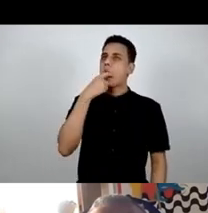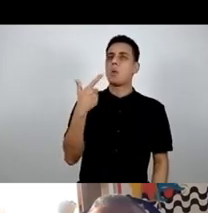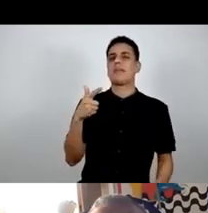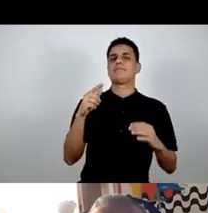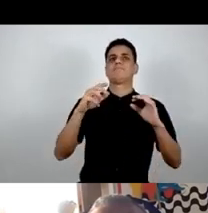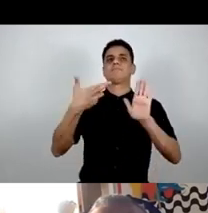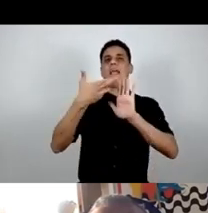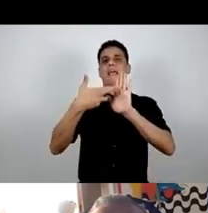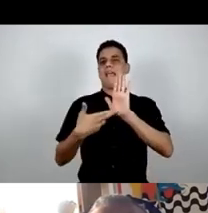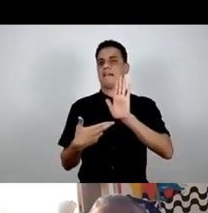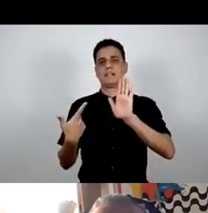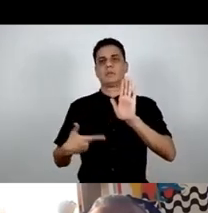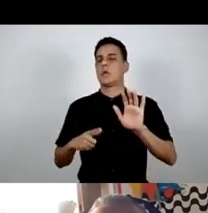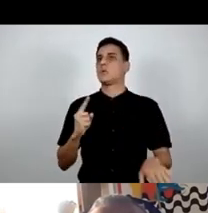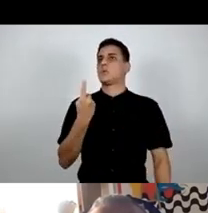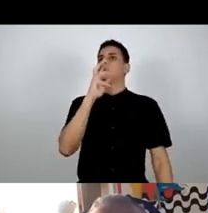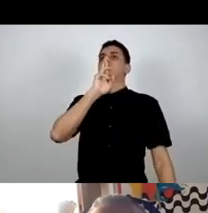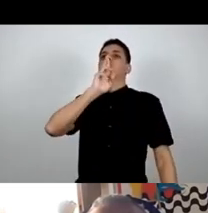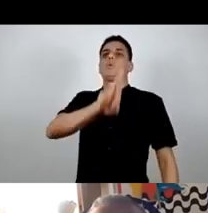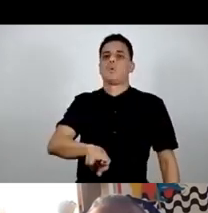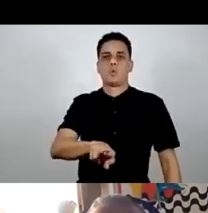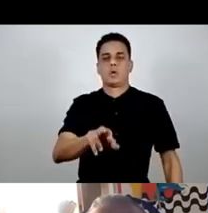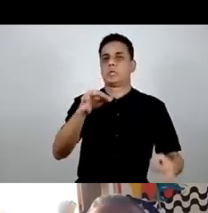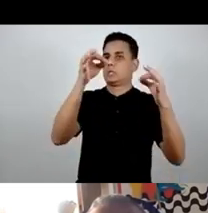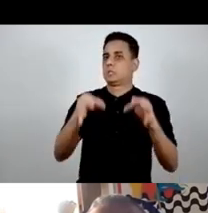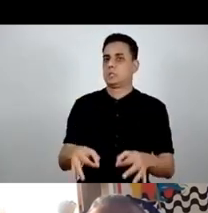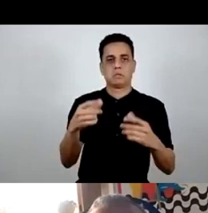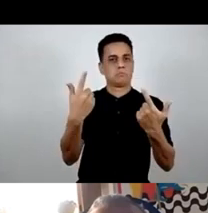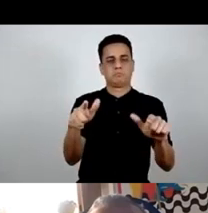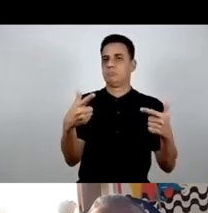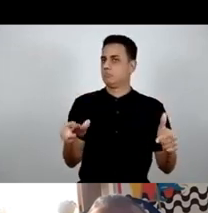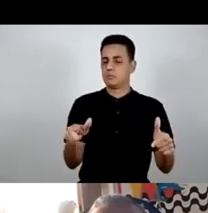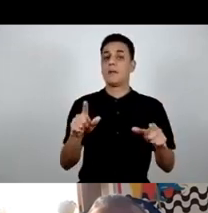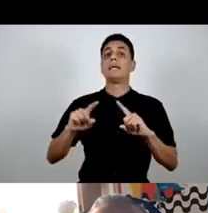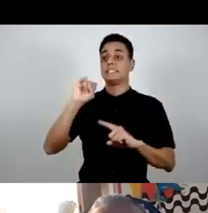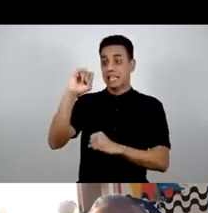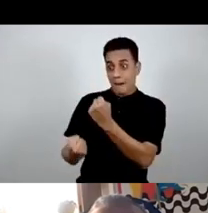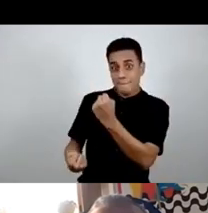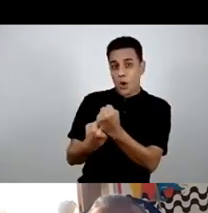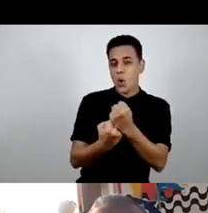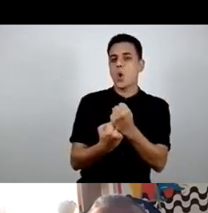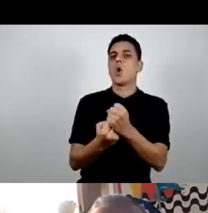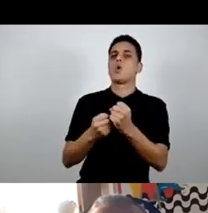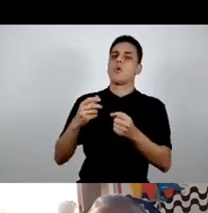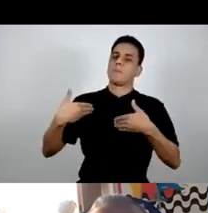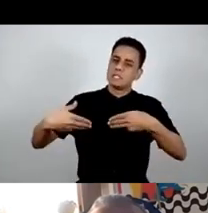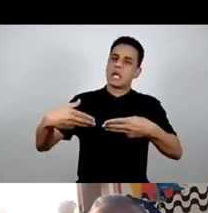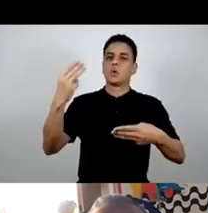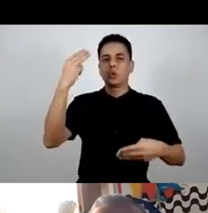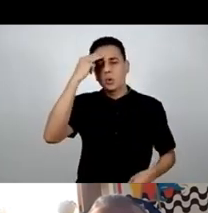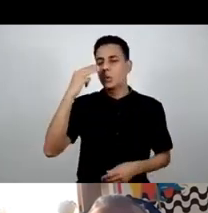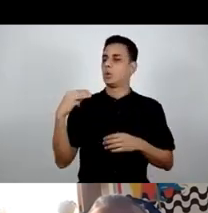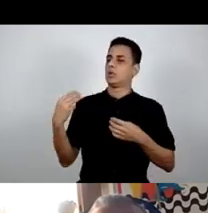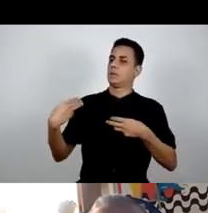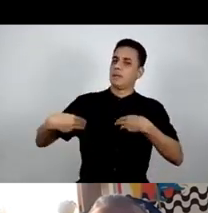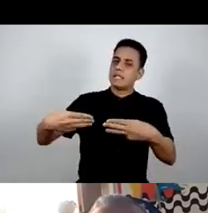dando liberdade aos atores com algum suporte governamental, Ministério das Relações Exteriores, Ministério da Cultura, pode ser sim um